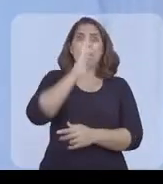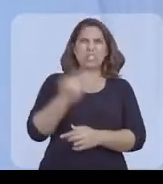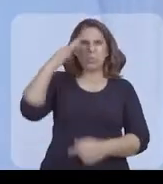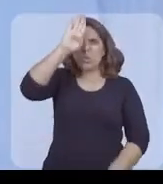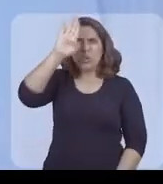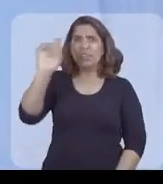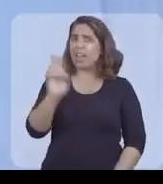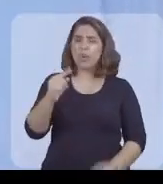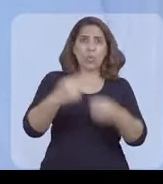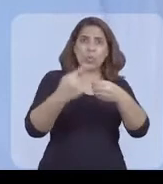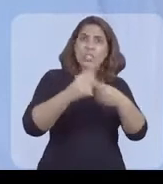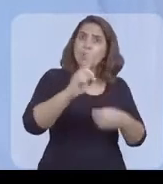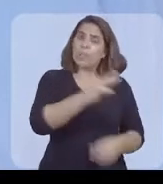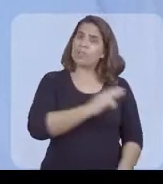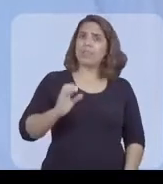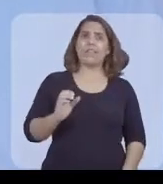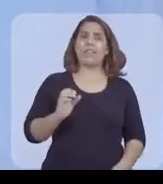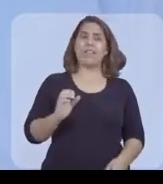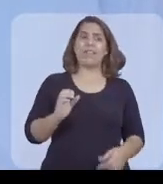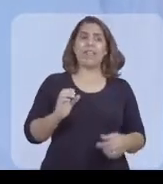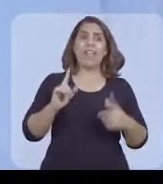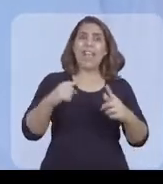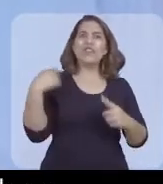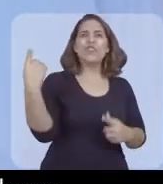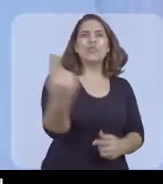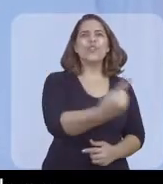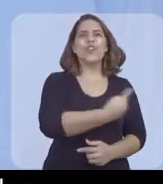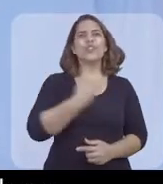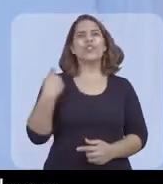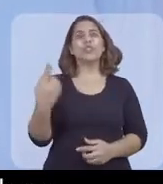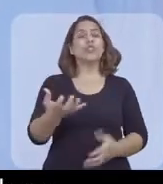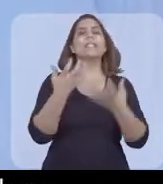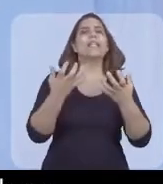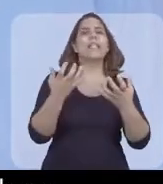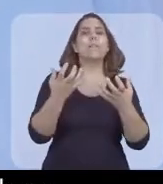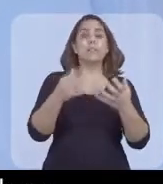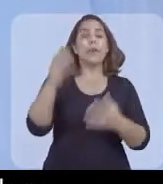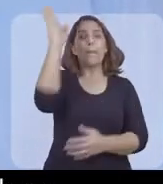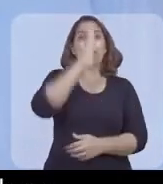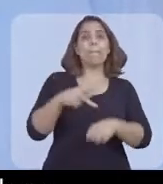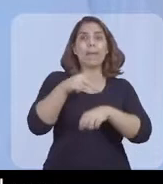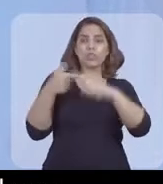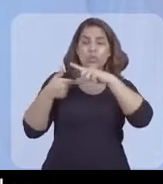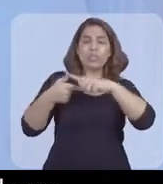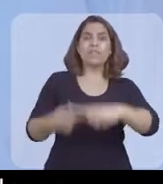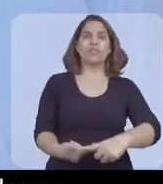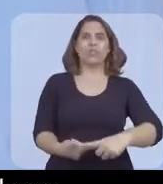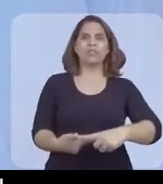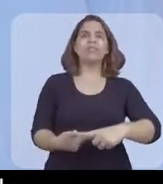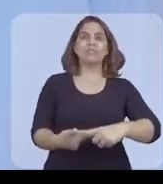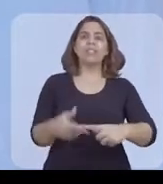país não é Jair Bolsonaro, o município não é Crivella, né? Somos nós todos, que nós queremos. Somos um país de